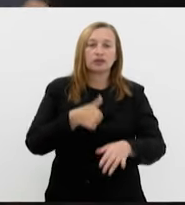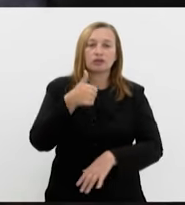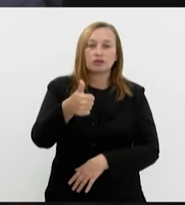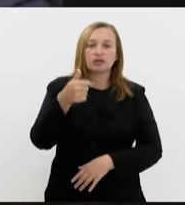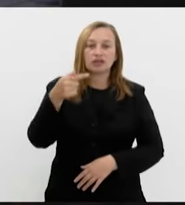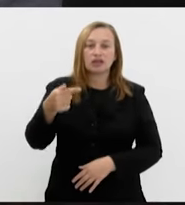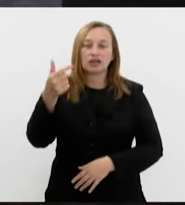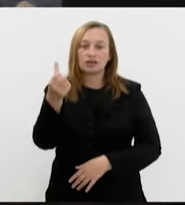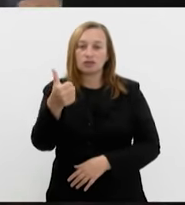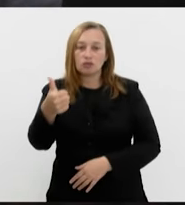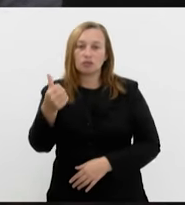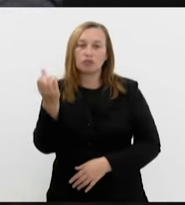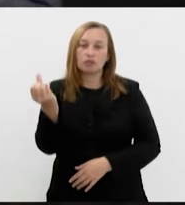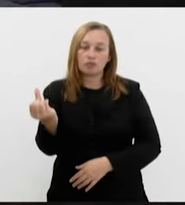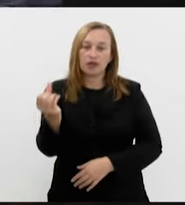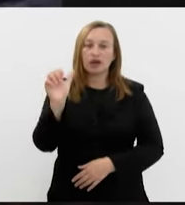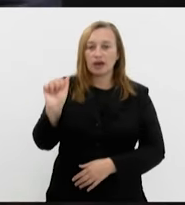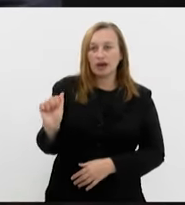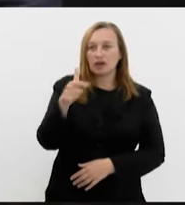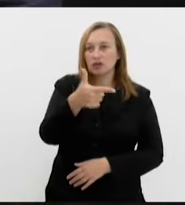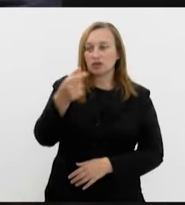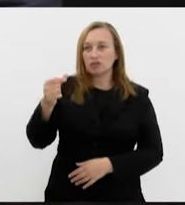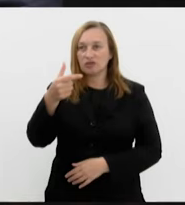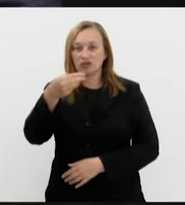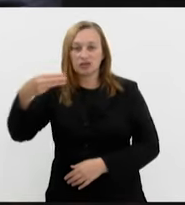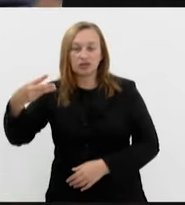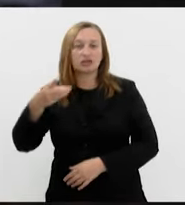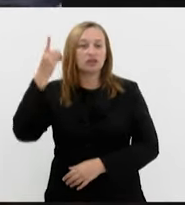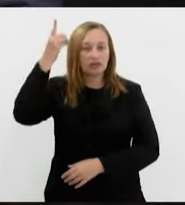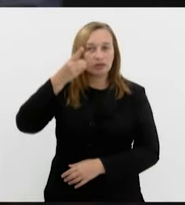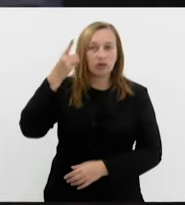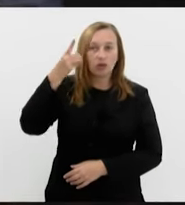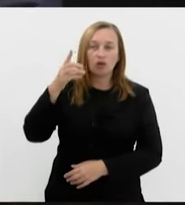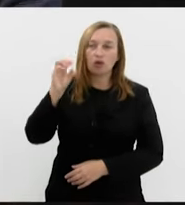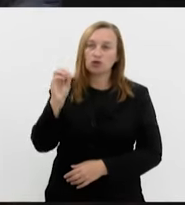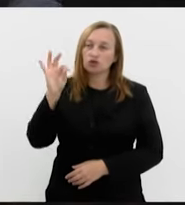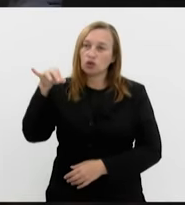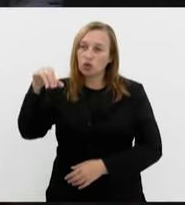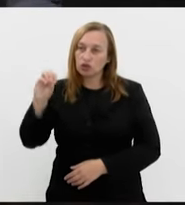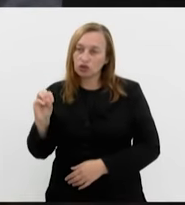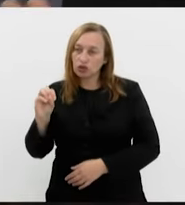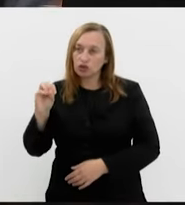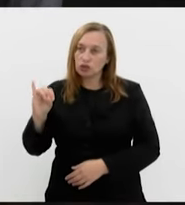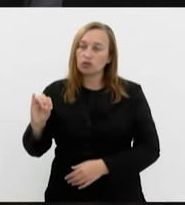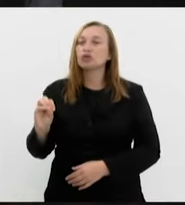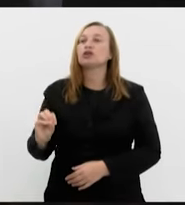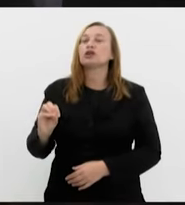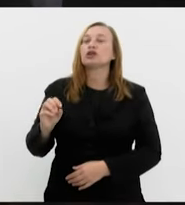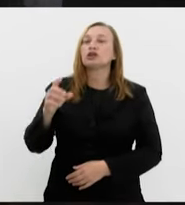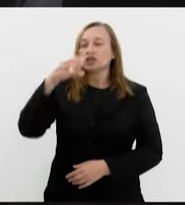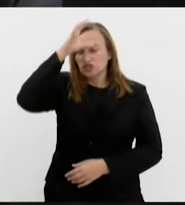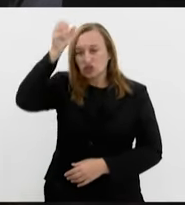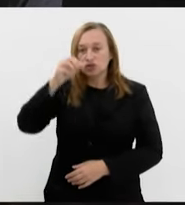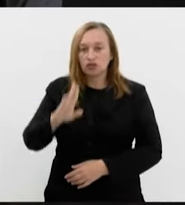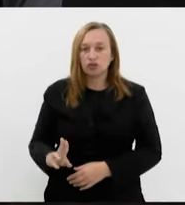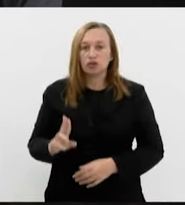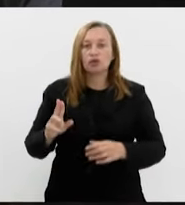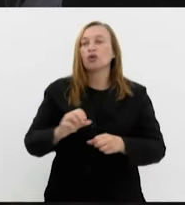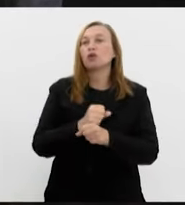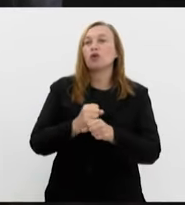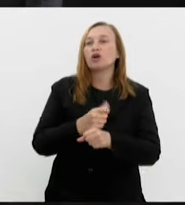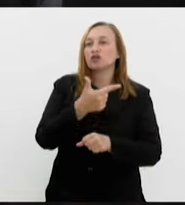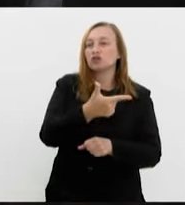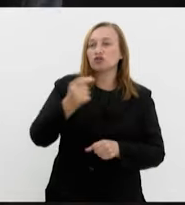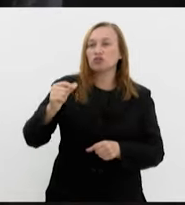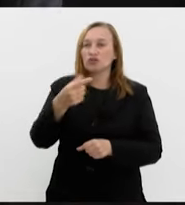número 1716-A de 2023, de autoria dos deputados Otônio de Paula Pai e Tiaju, que declara o ano de